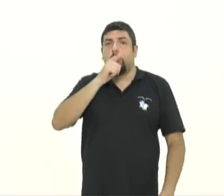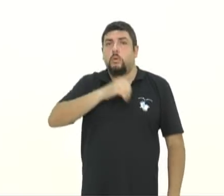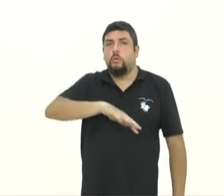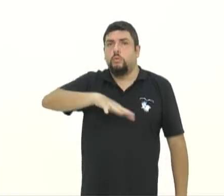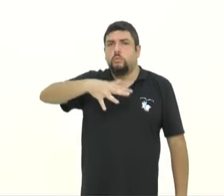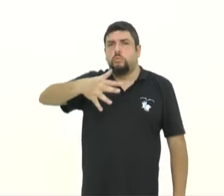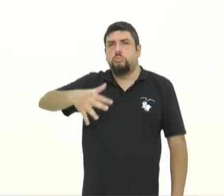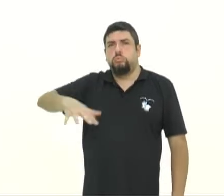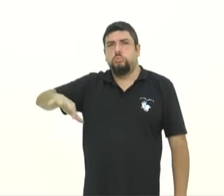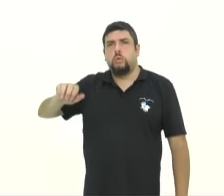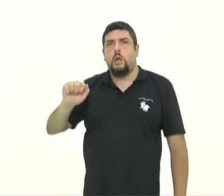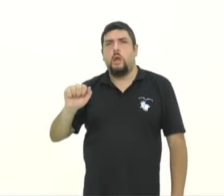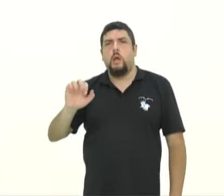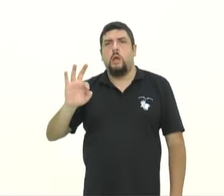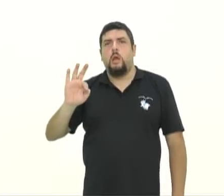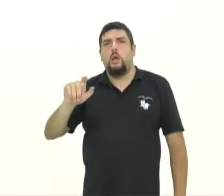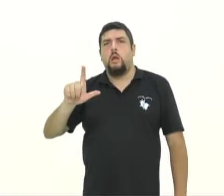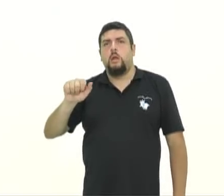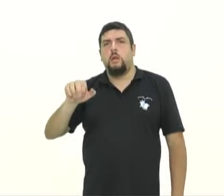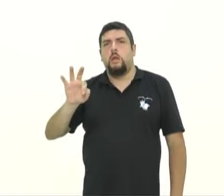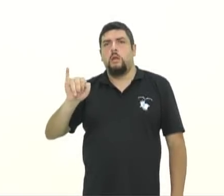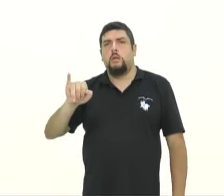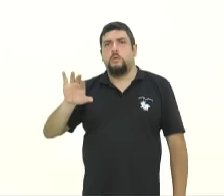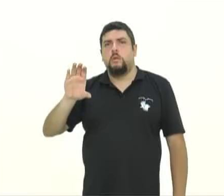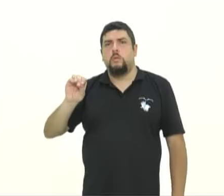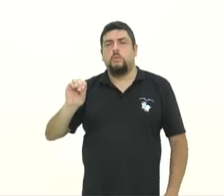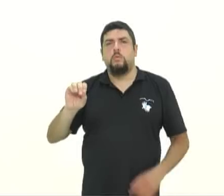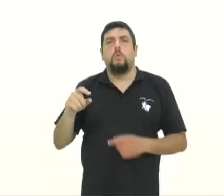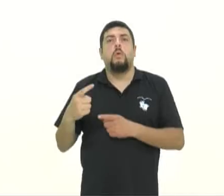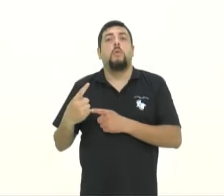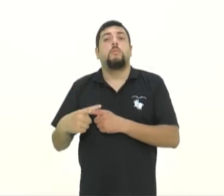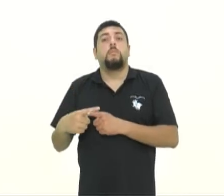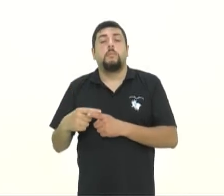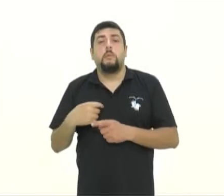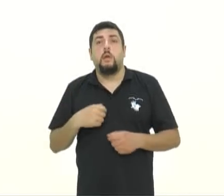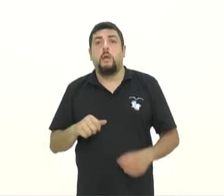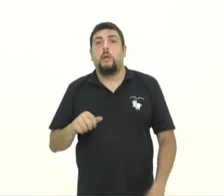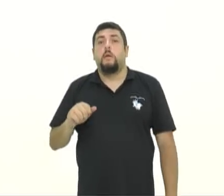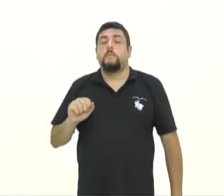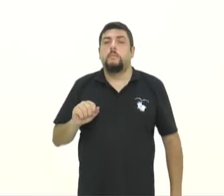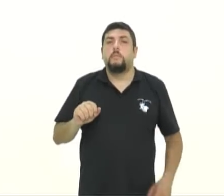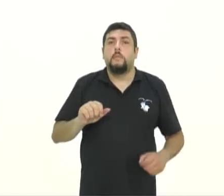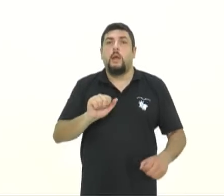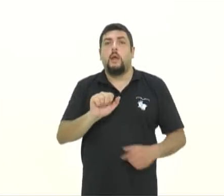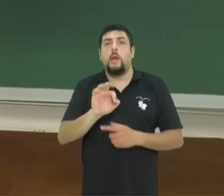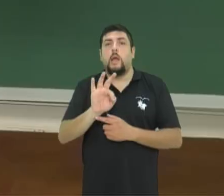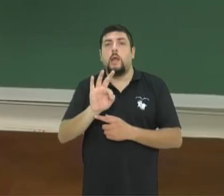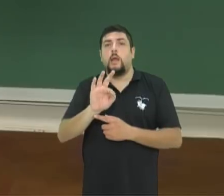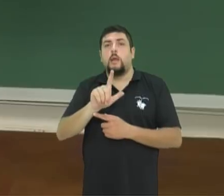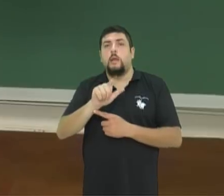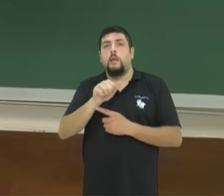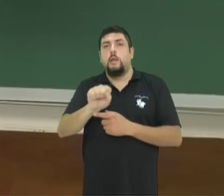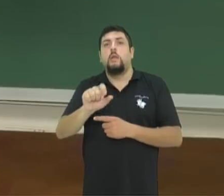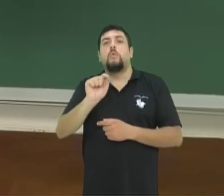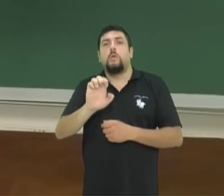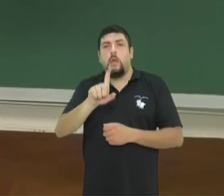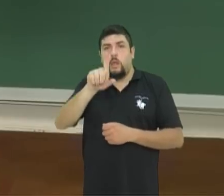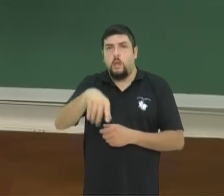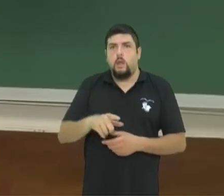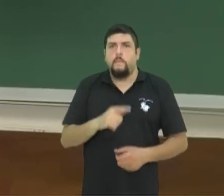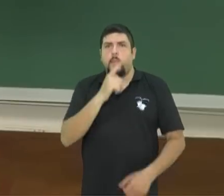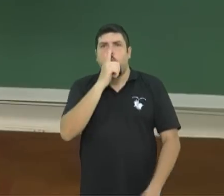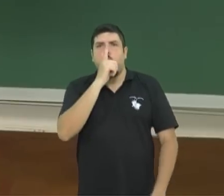o Titã, vírgula, pois ele era o Senhor das águas. Então a vírgula foi utilizada aqui para, na sequência, apresentar